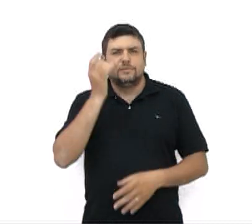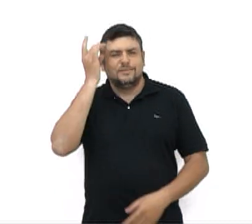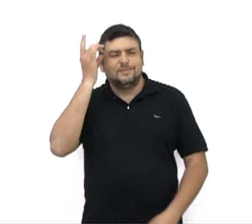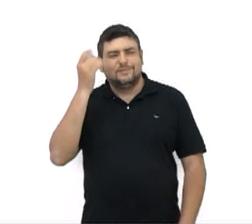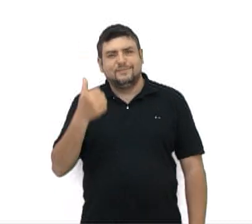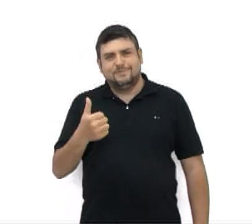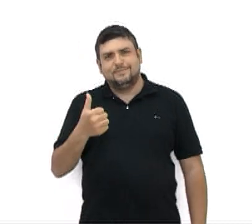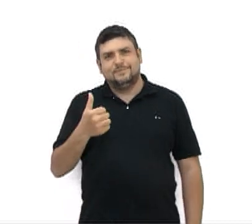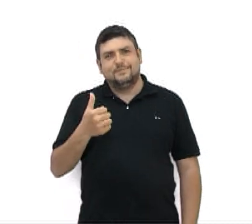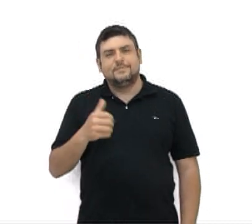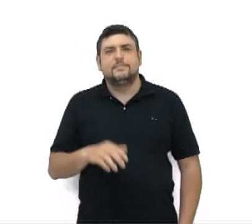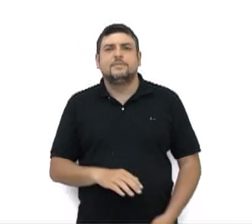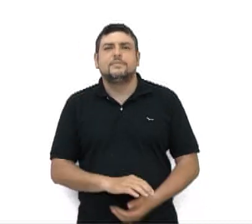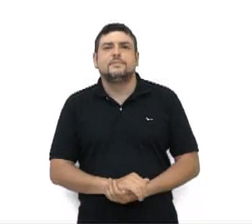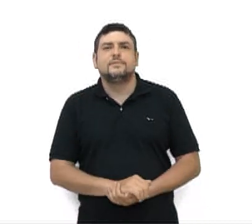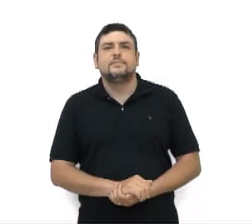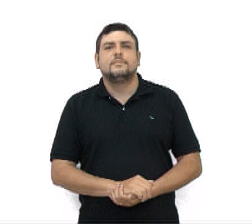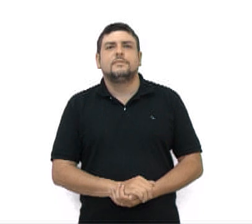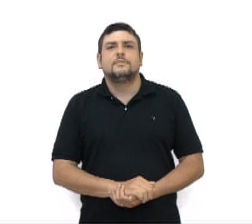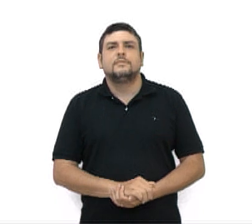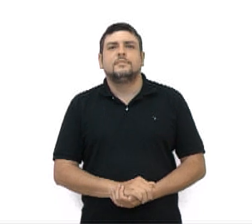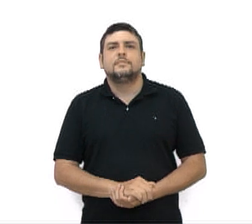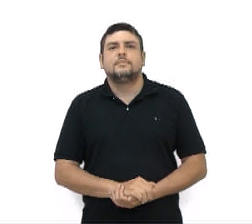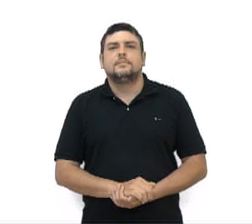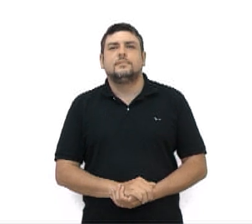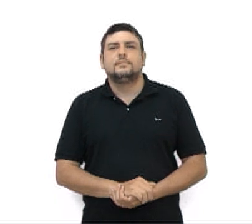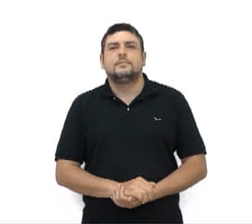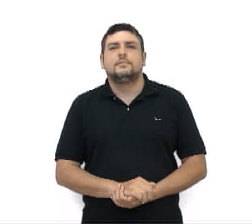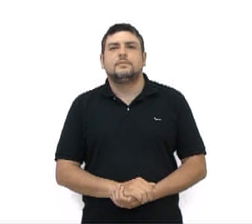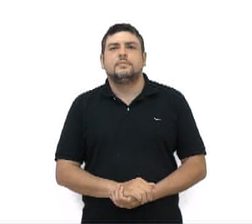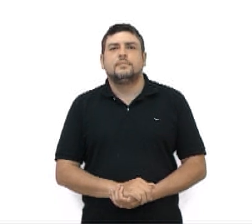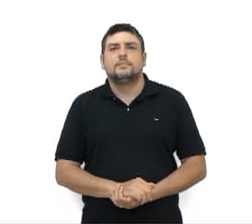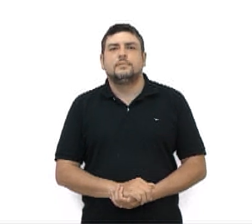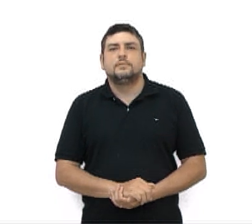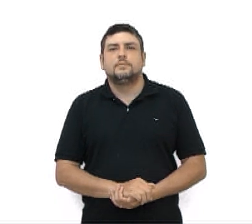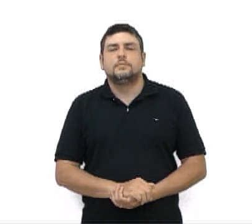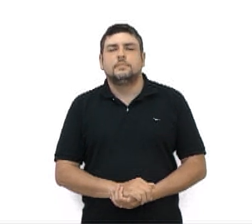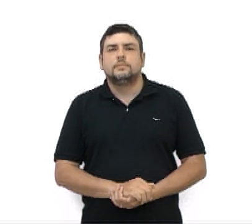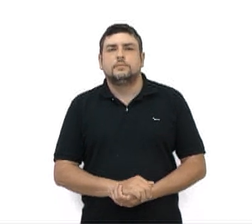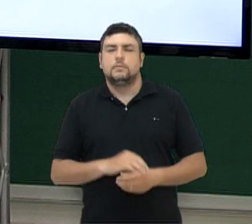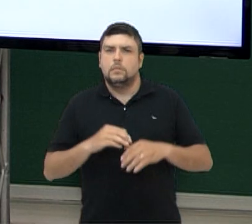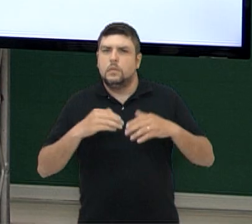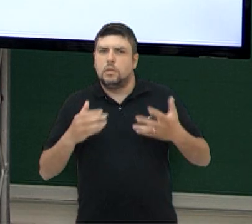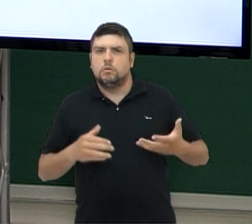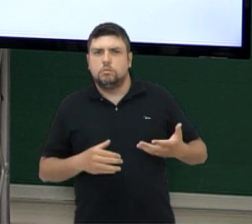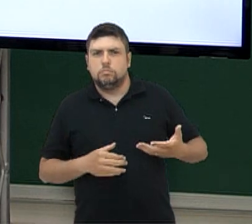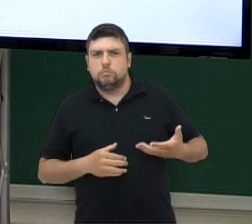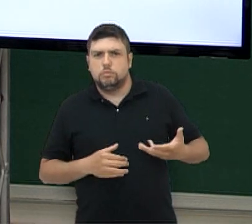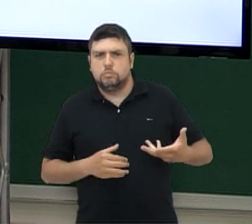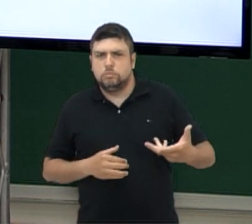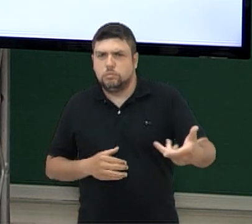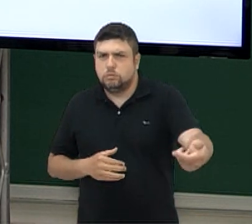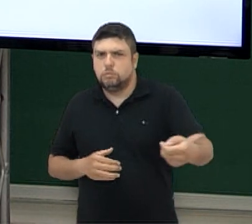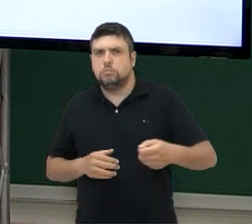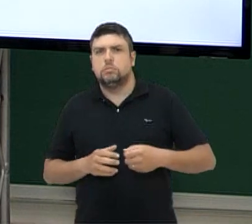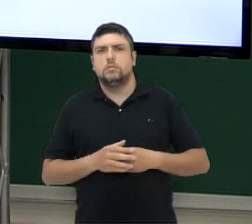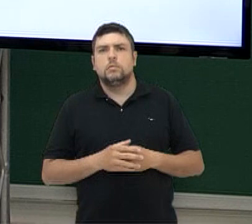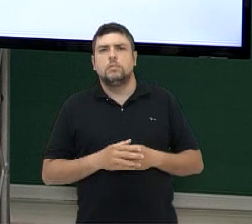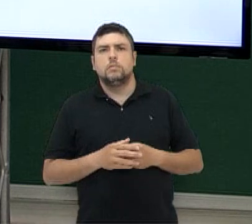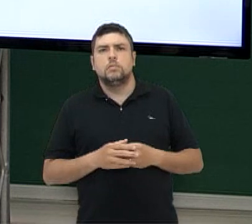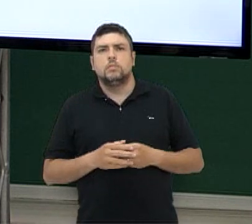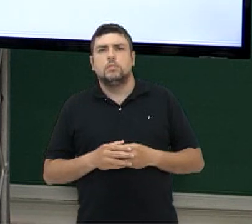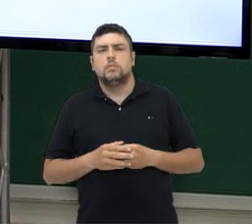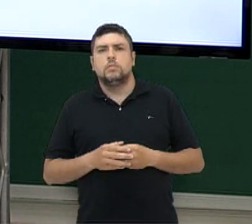né? Acabou. Gente, agora aqui, ó, a questão da aceleração. O que eu vou fazer? Pessoal,